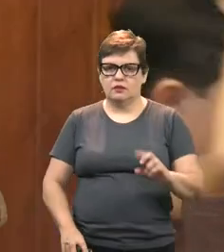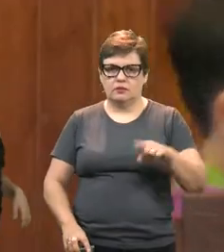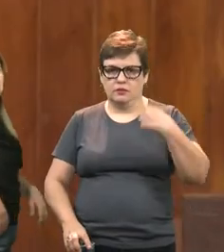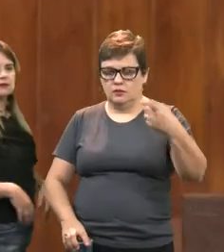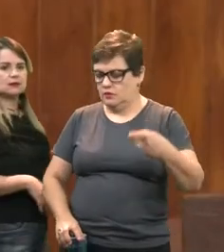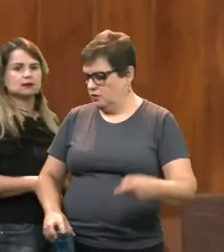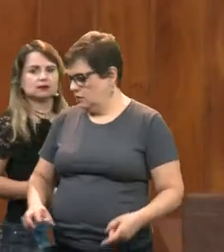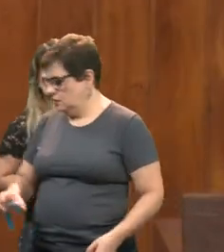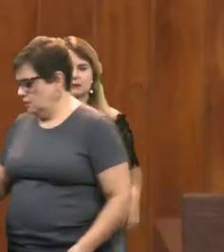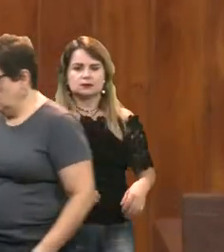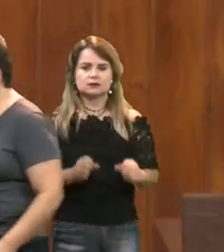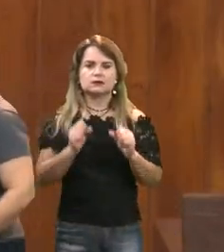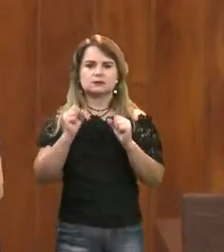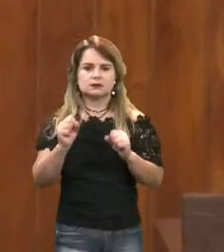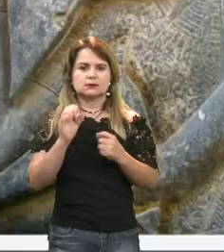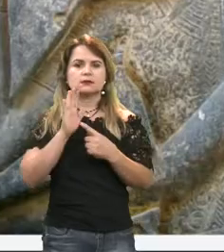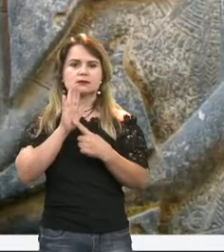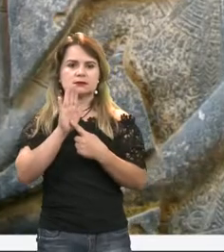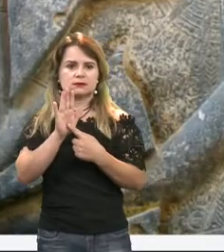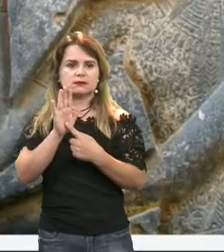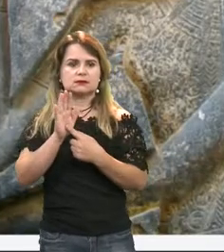favor.